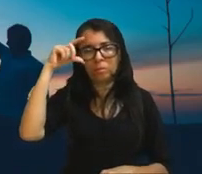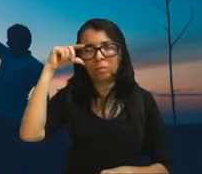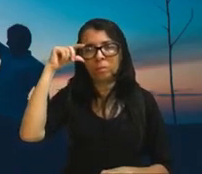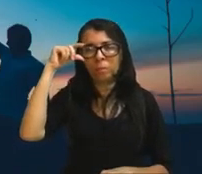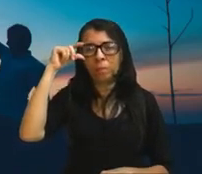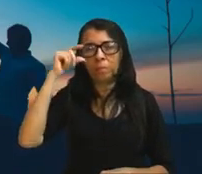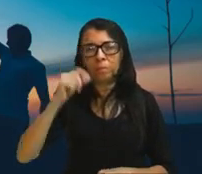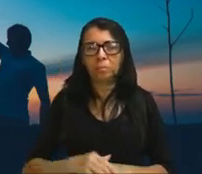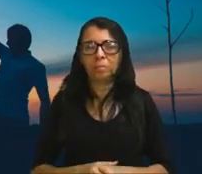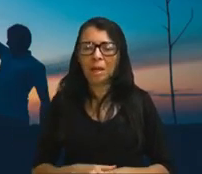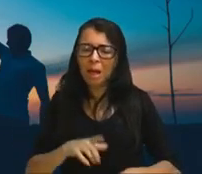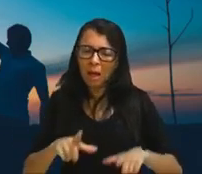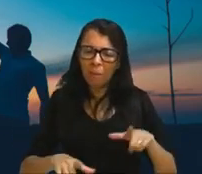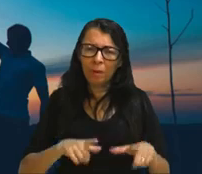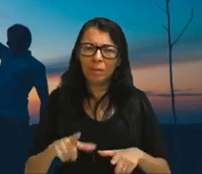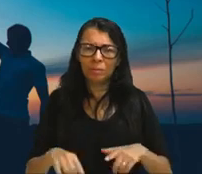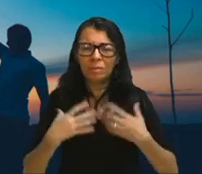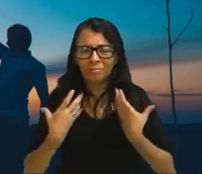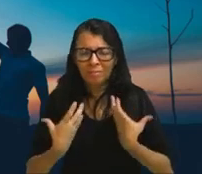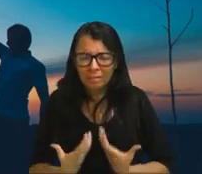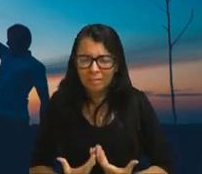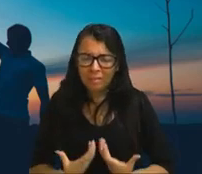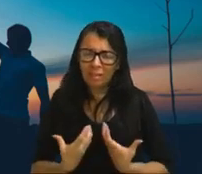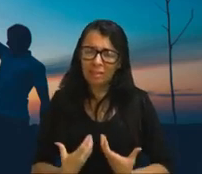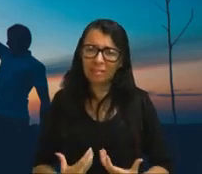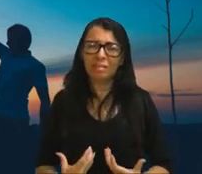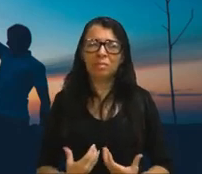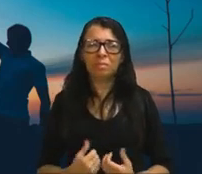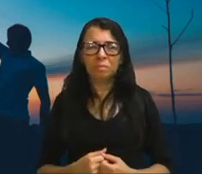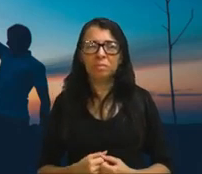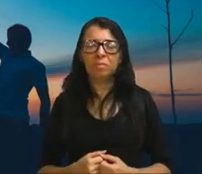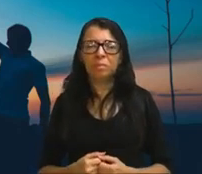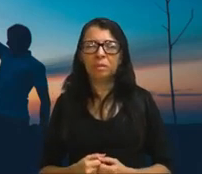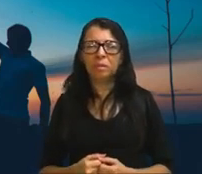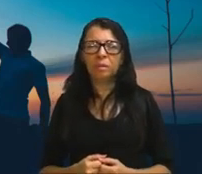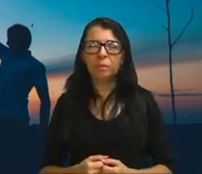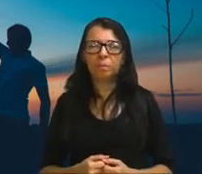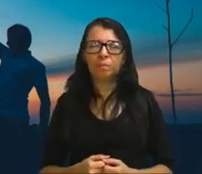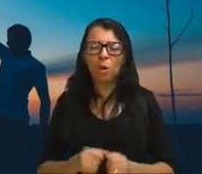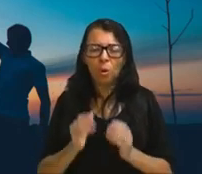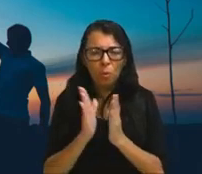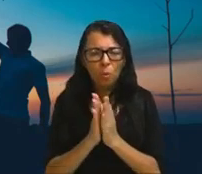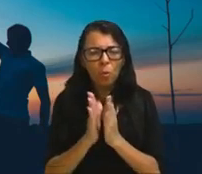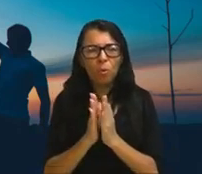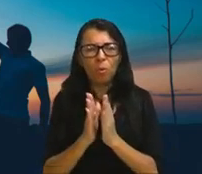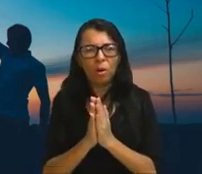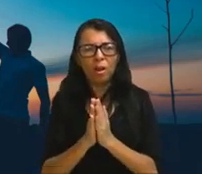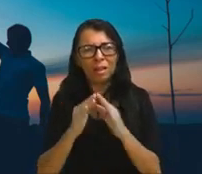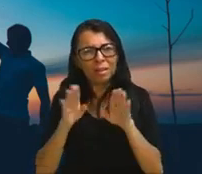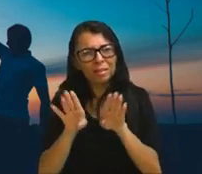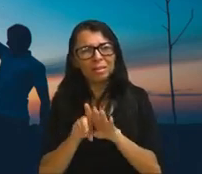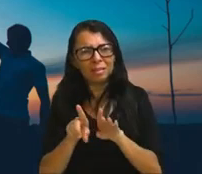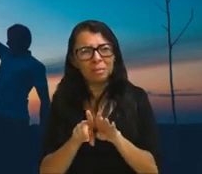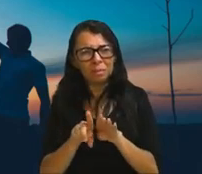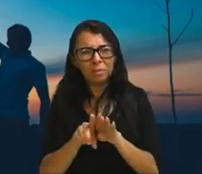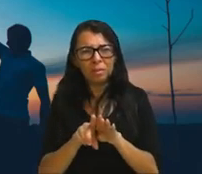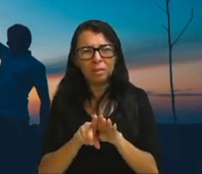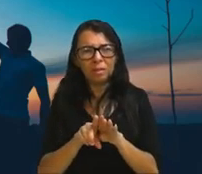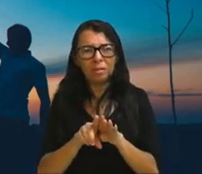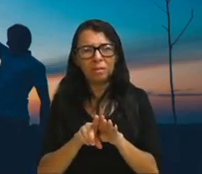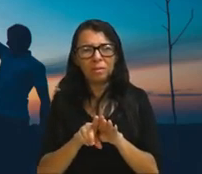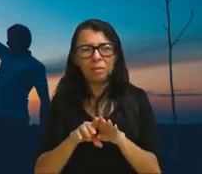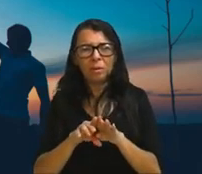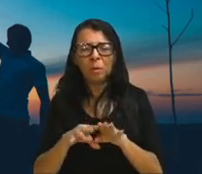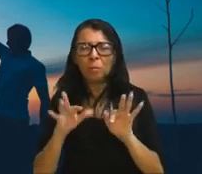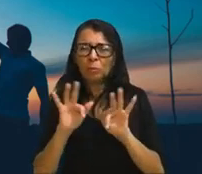situação, os nossos governantes, municipal, estadual, federal, porque diz a palavra de Deus que nós